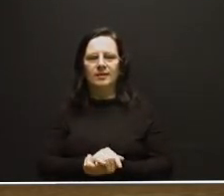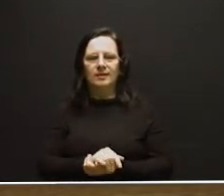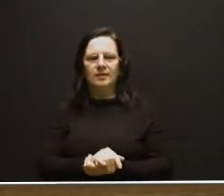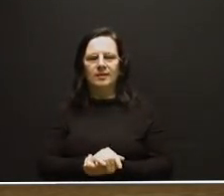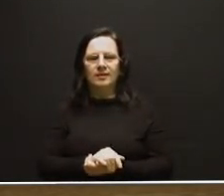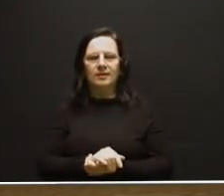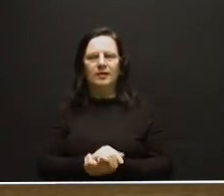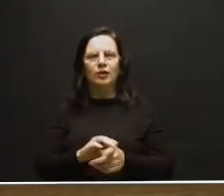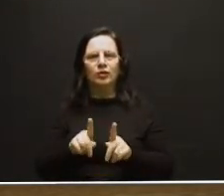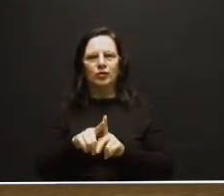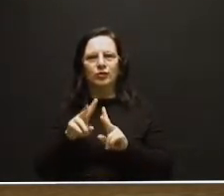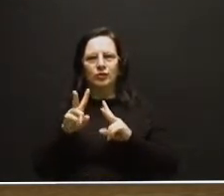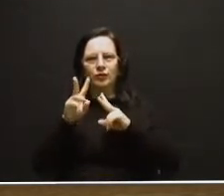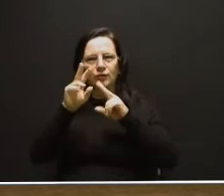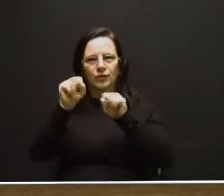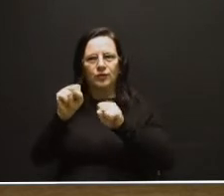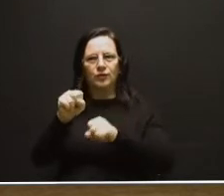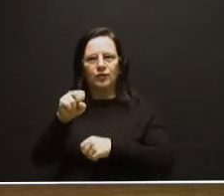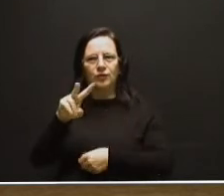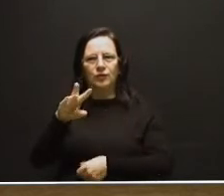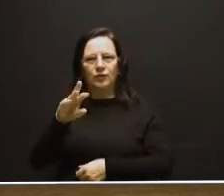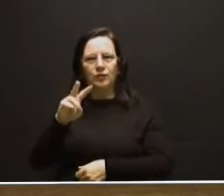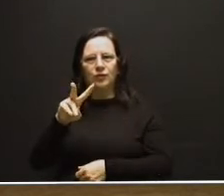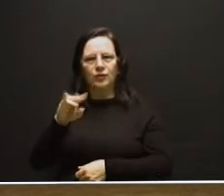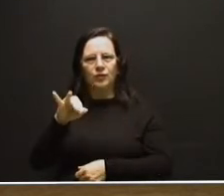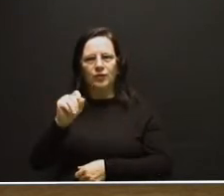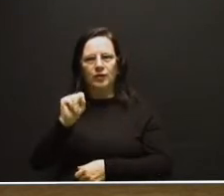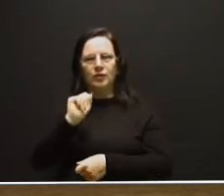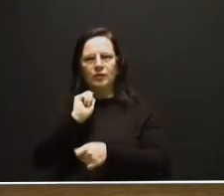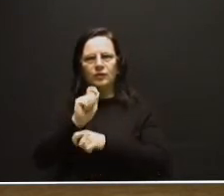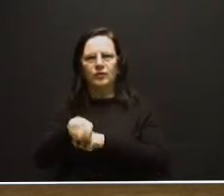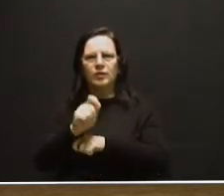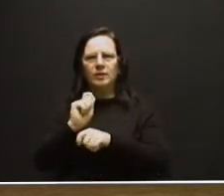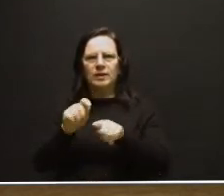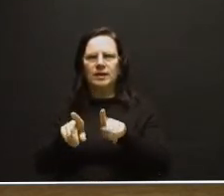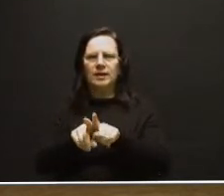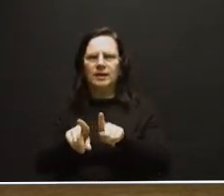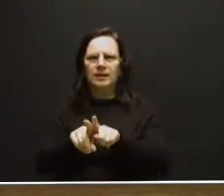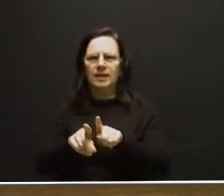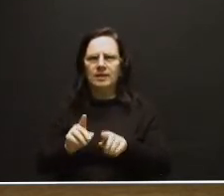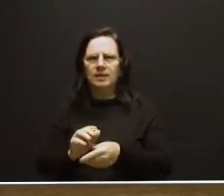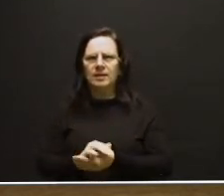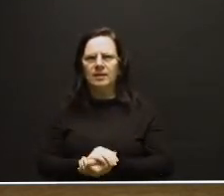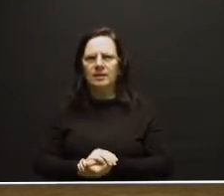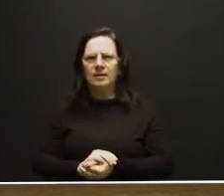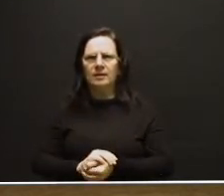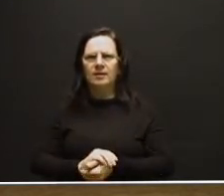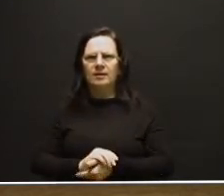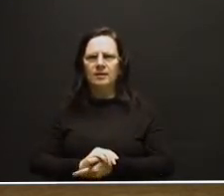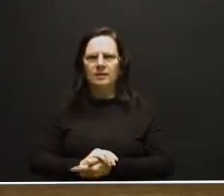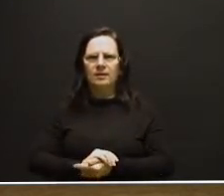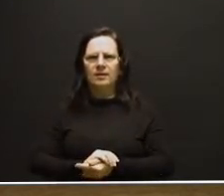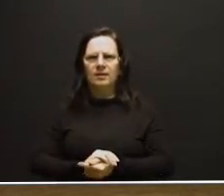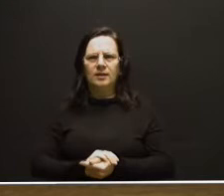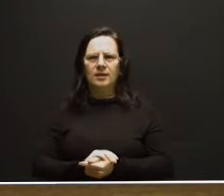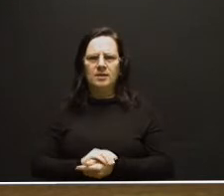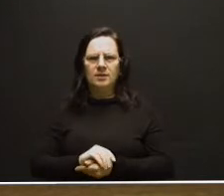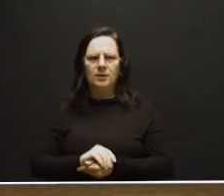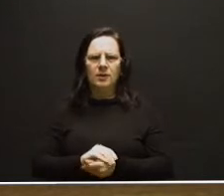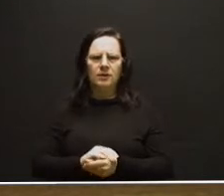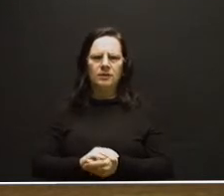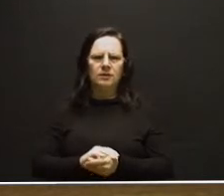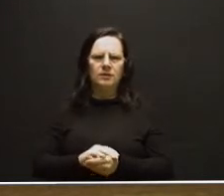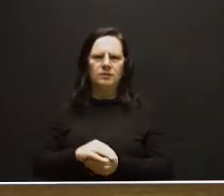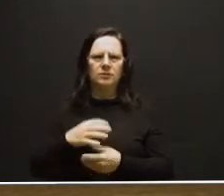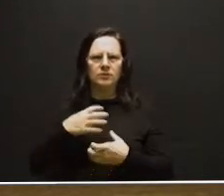fortalecer o bairro da vila dos pescadores tem muita divergência pessoas falando muita coisa mas eu conheço seu caráter e sei que você de alguma